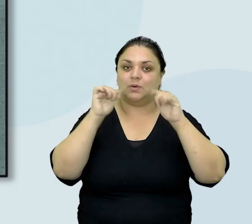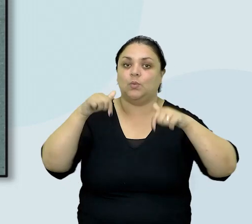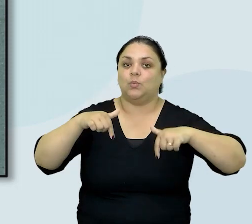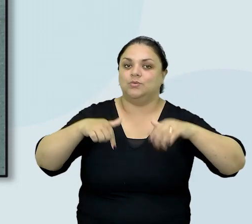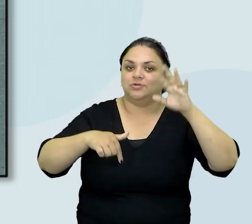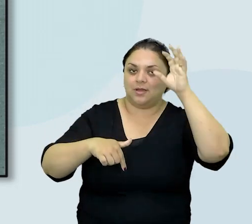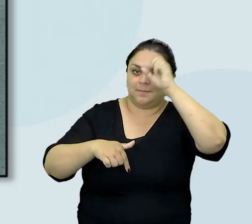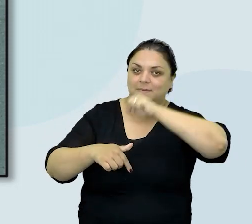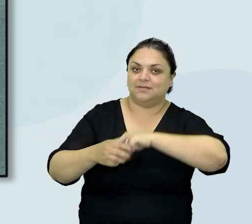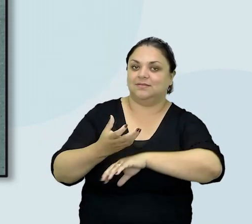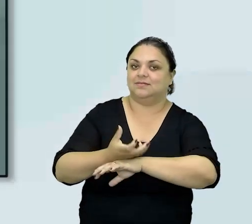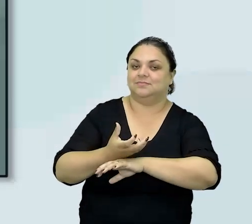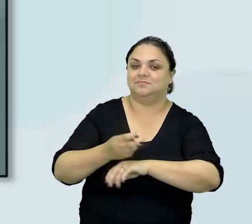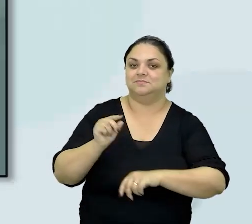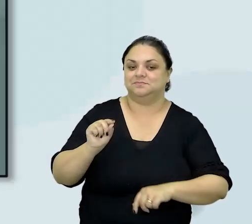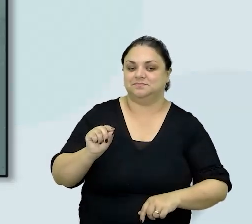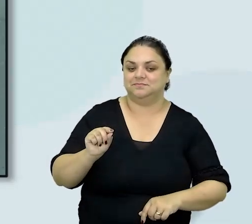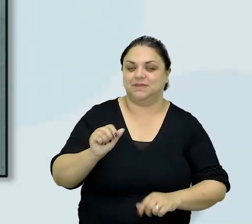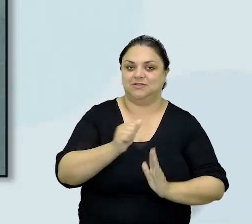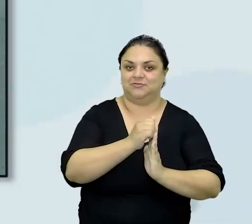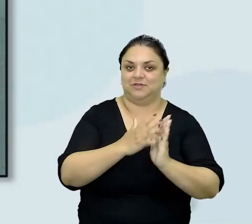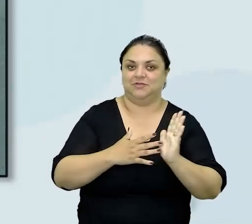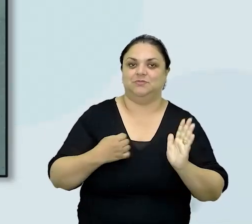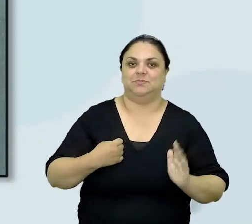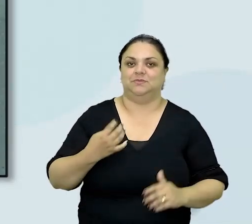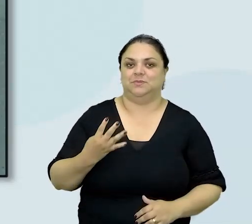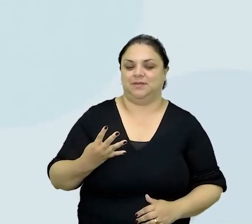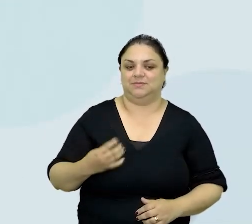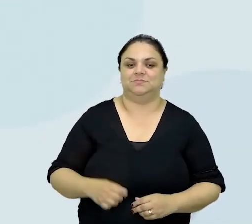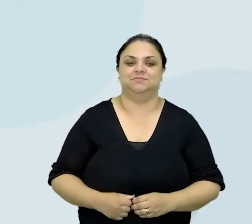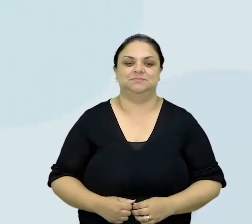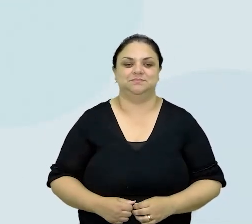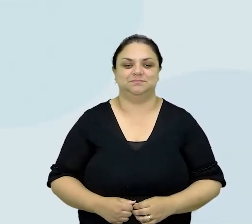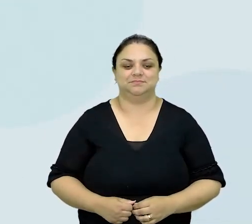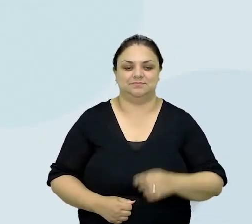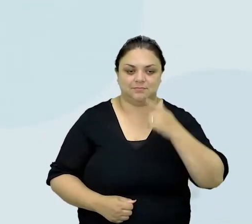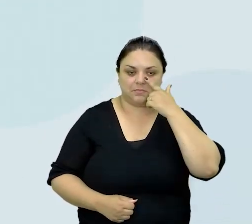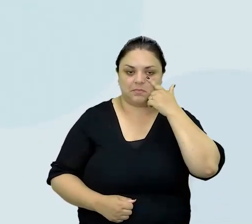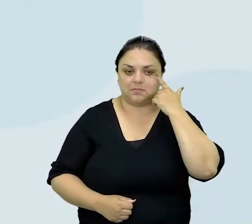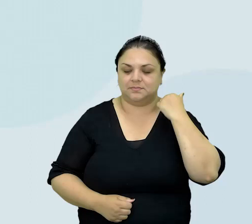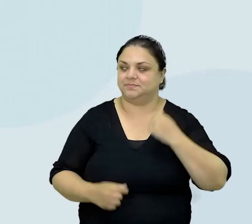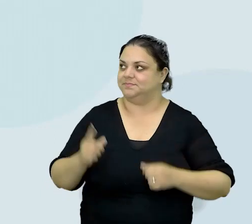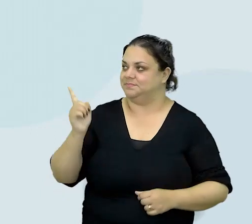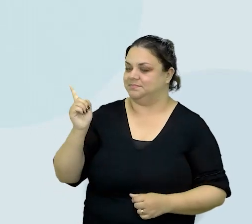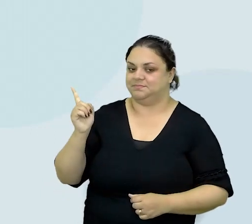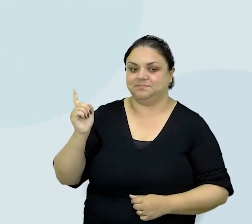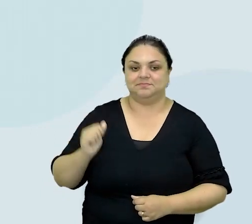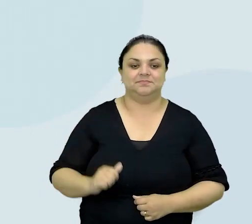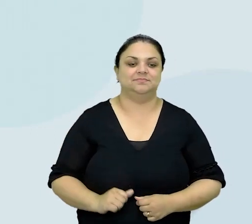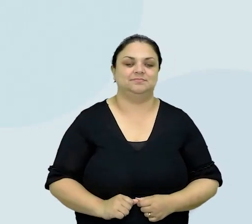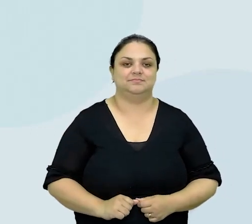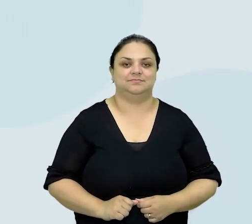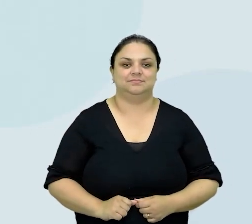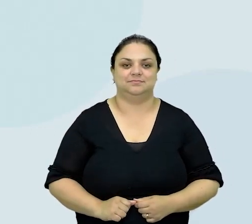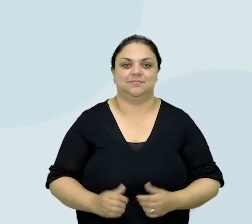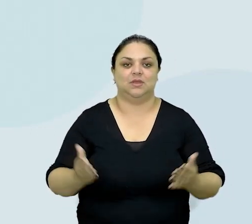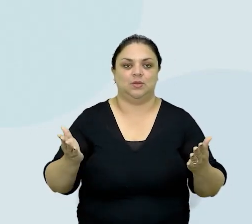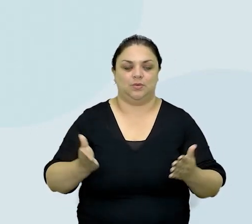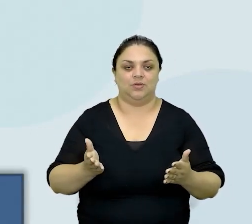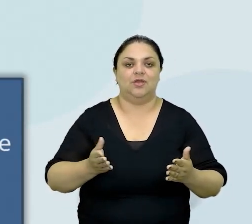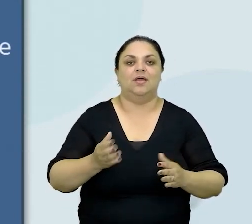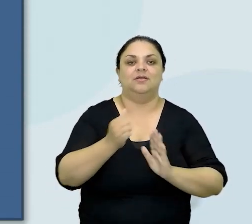vamos aprender nesse componente na atividade número 4, que é o seguinte, vamos lá. A atividade 4 ela está dividida em